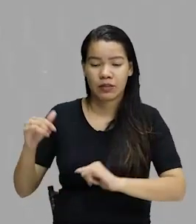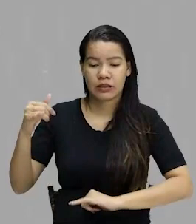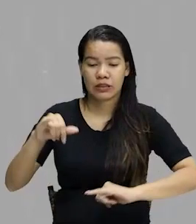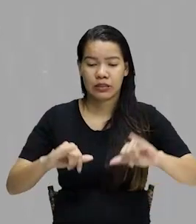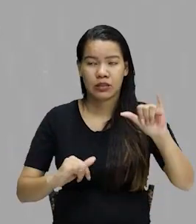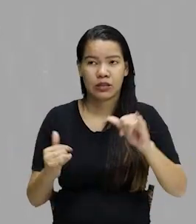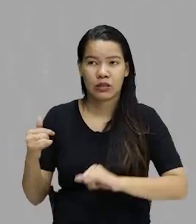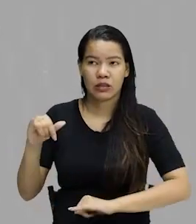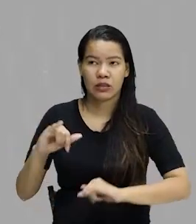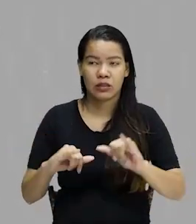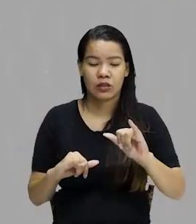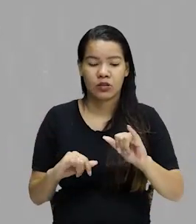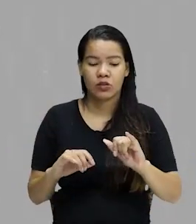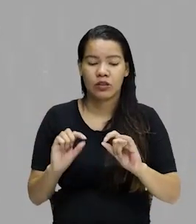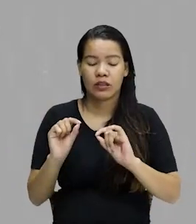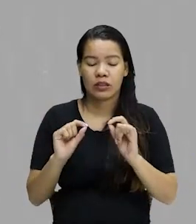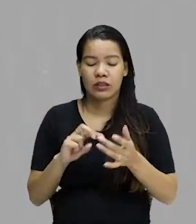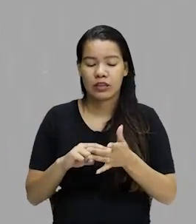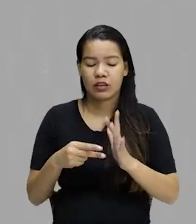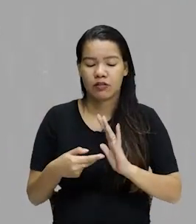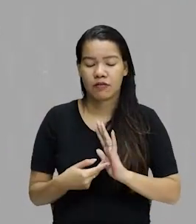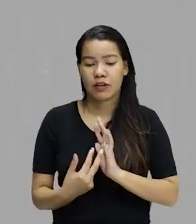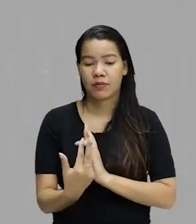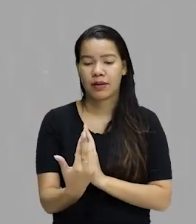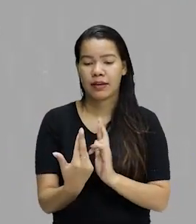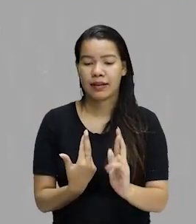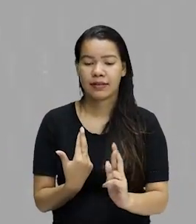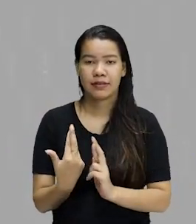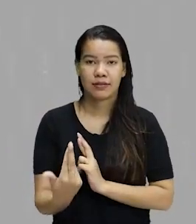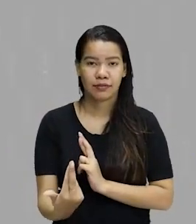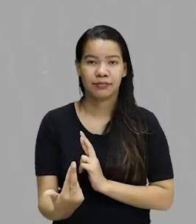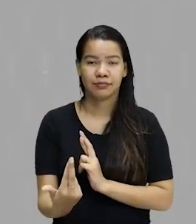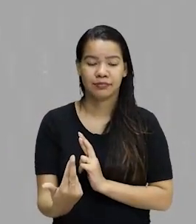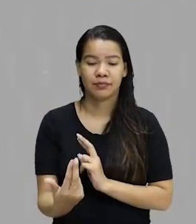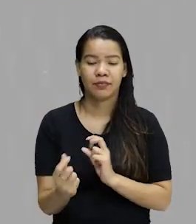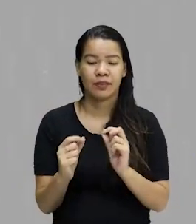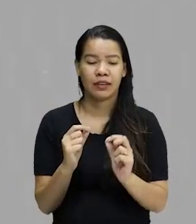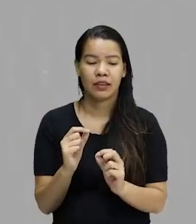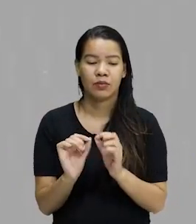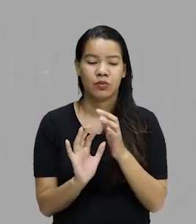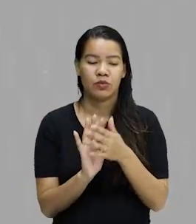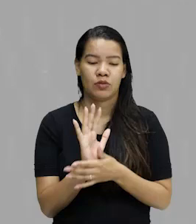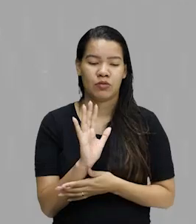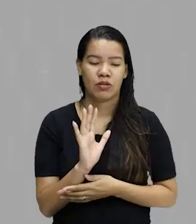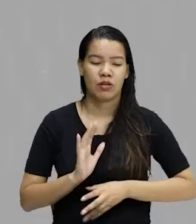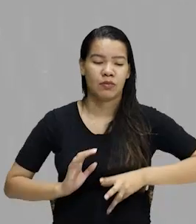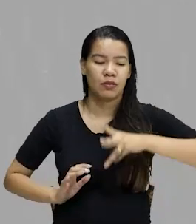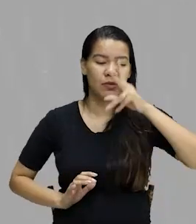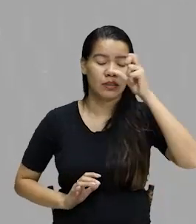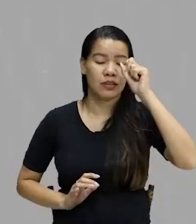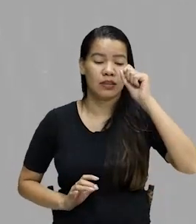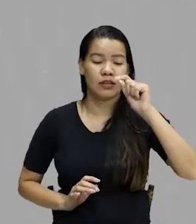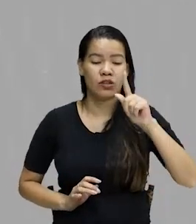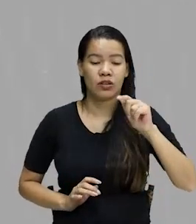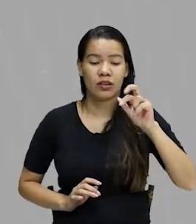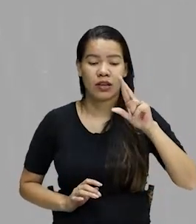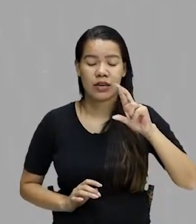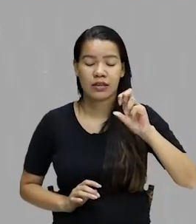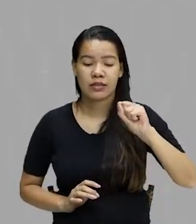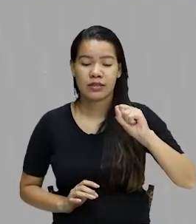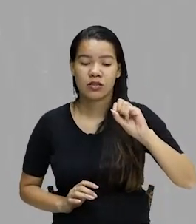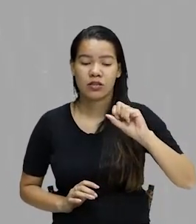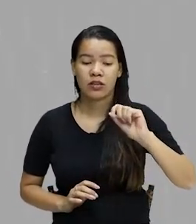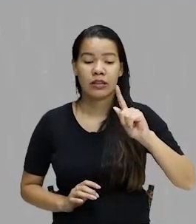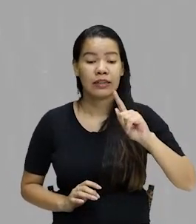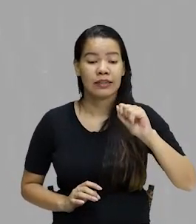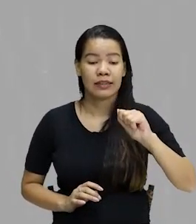houve uma reação química, certo? Que produziu rapidamente gases tóxicos. Então,